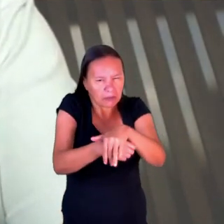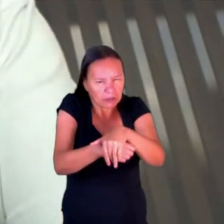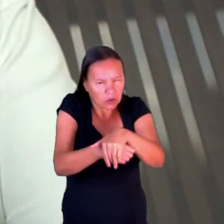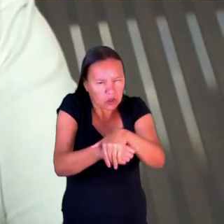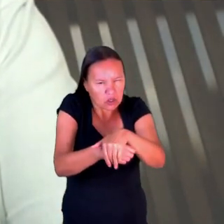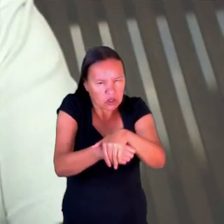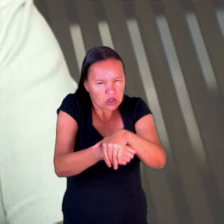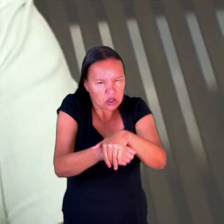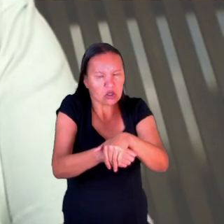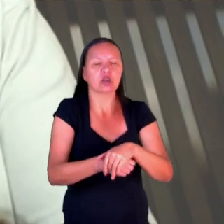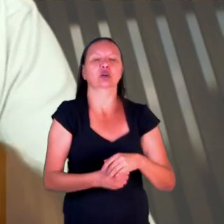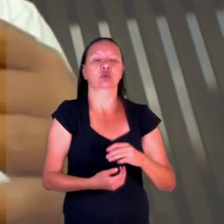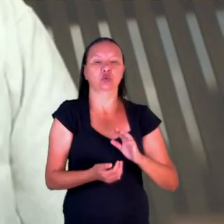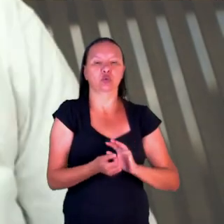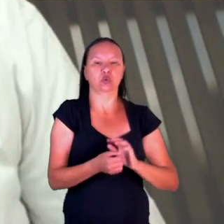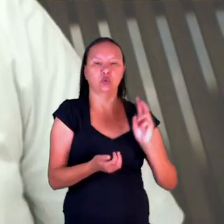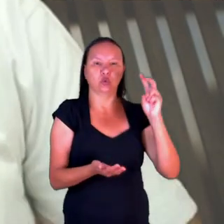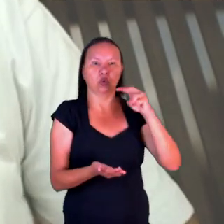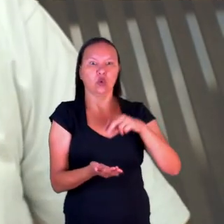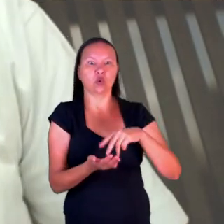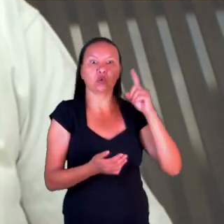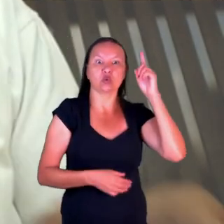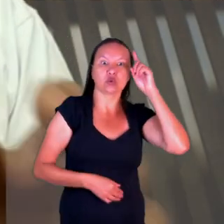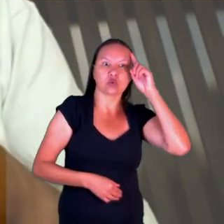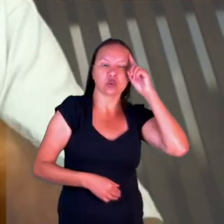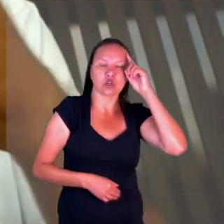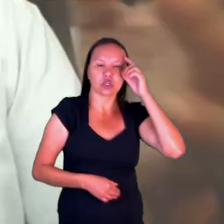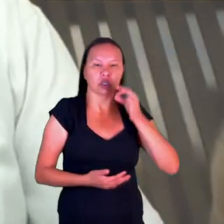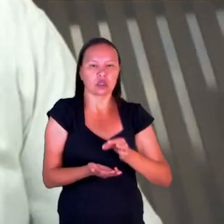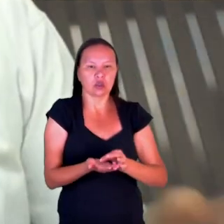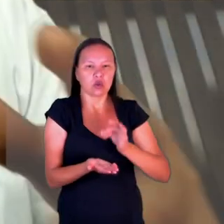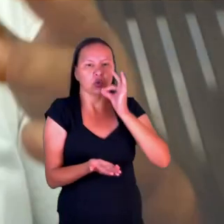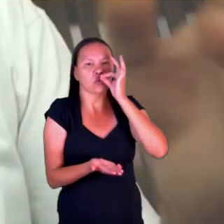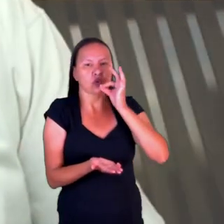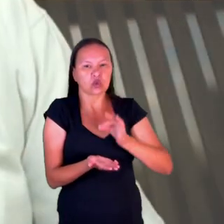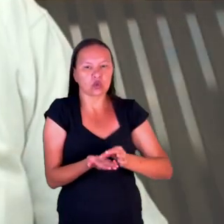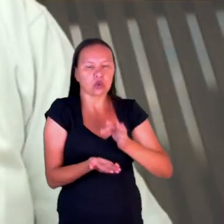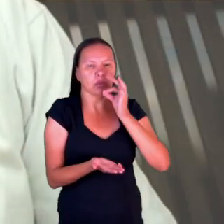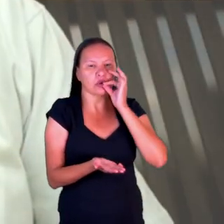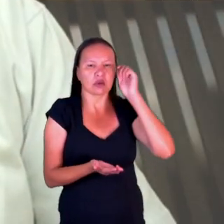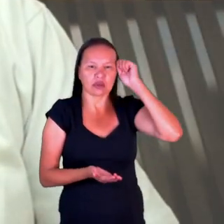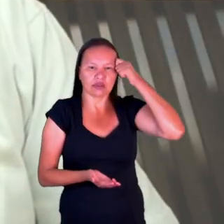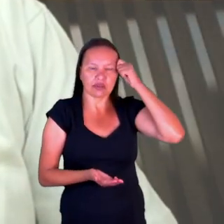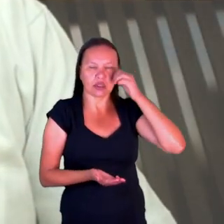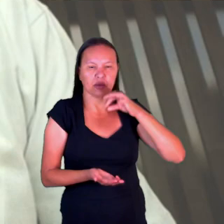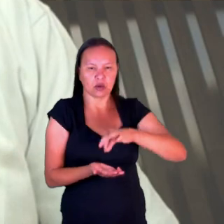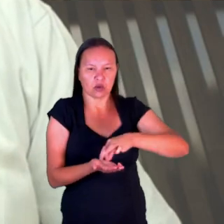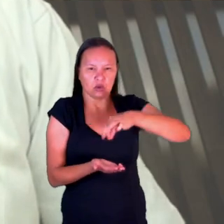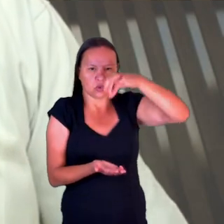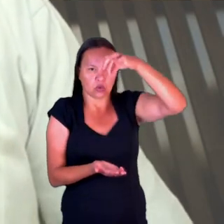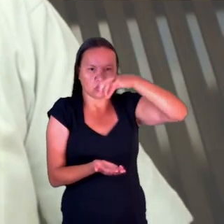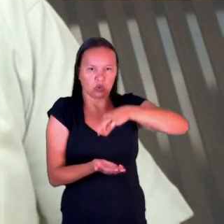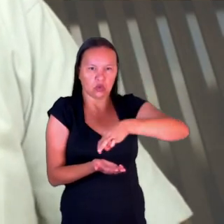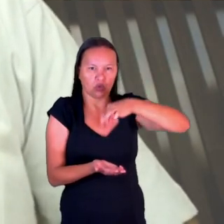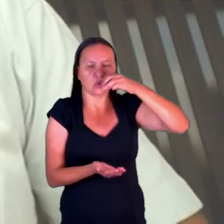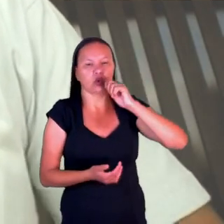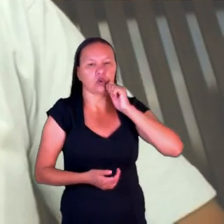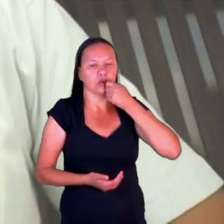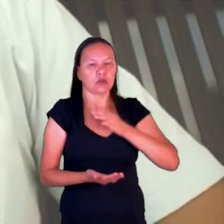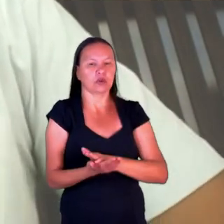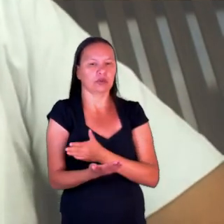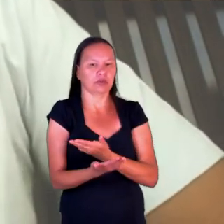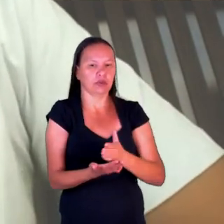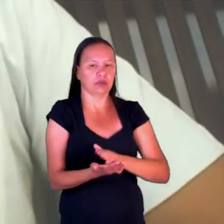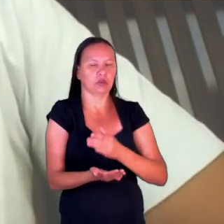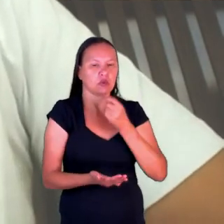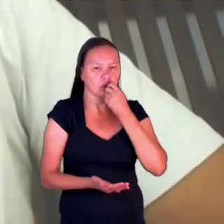um um café da manhã e eh que é um café preto ou um chá e e um pão com manteiga a pandemia também